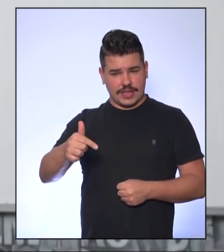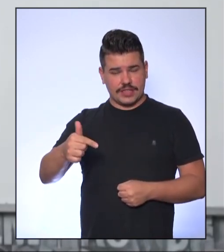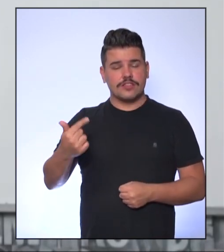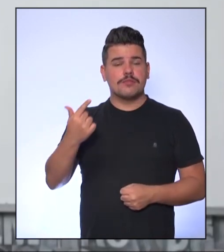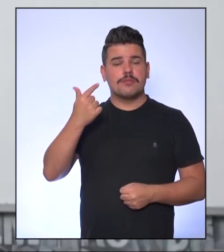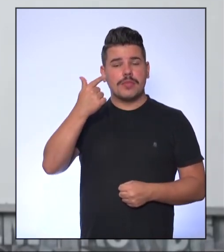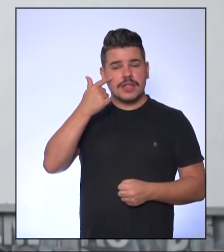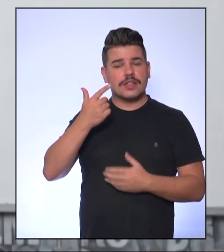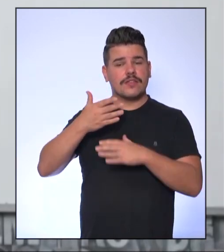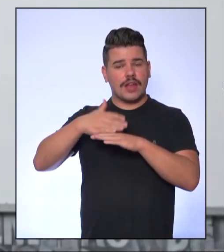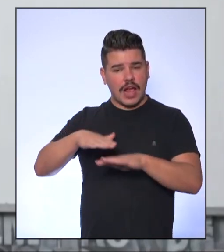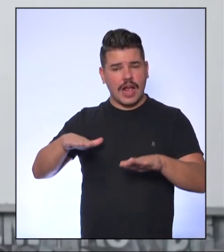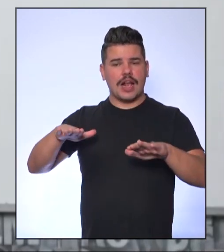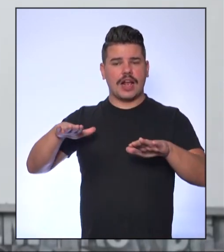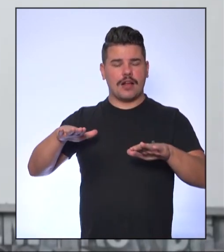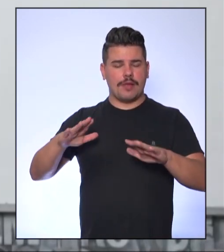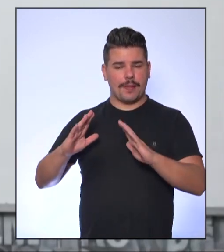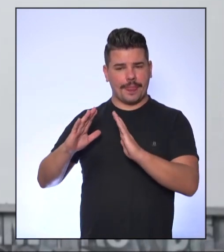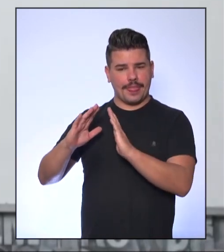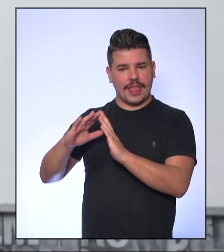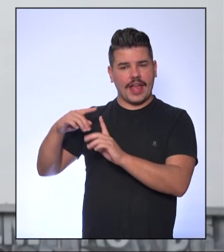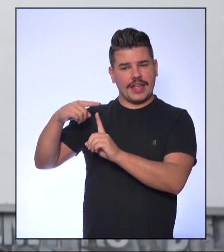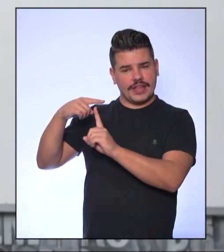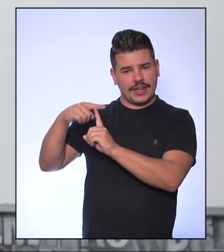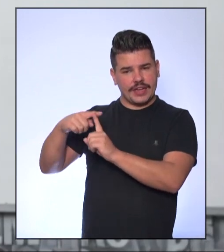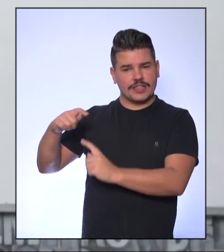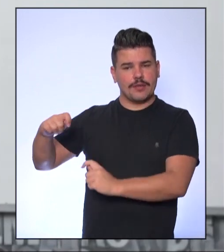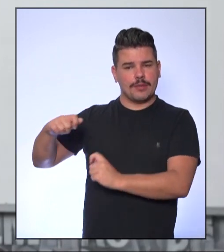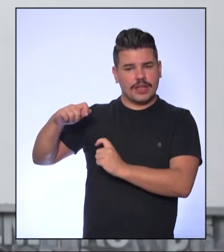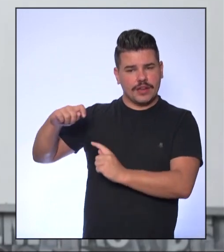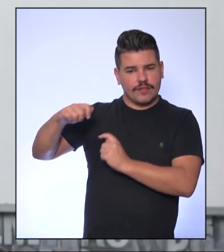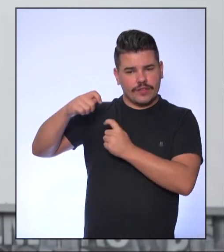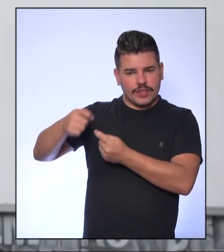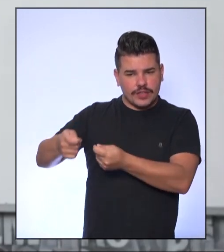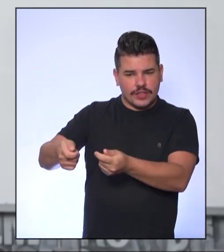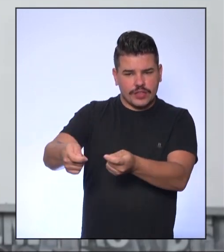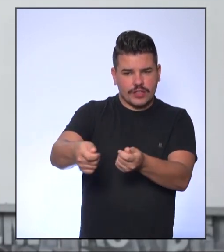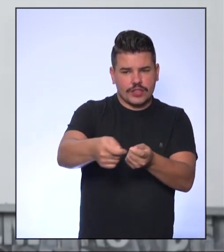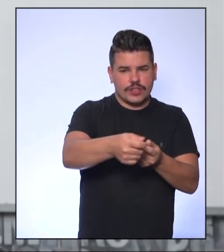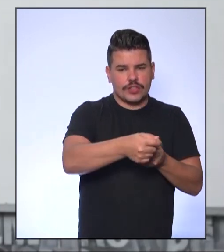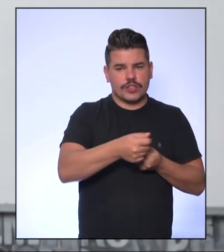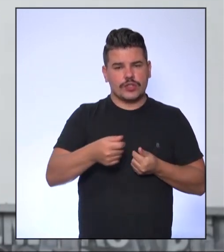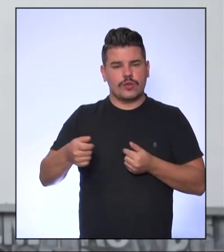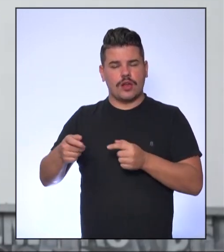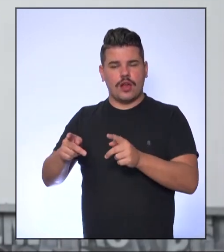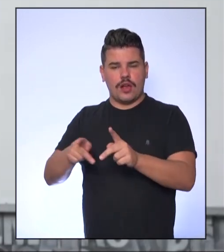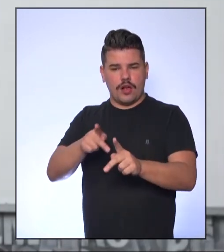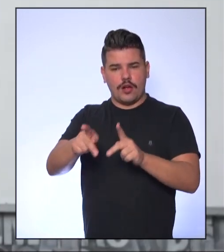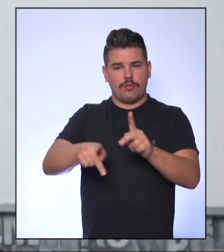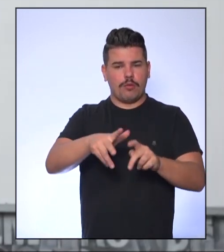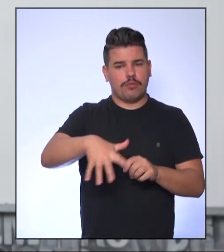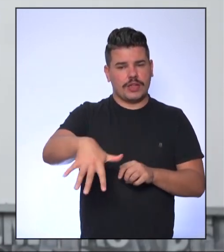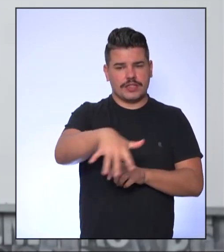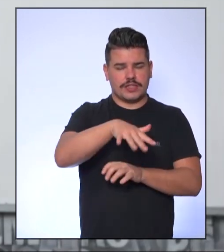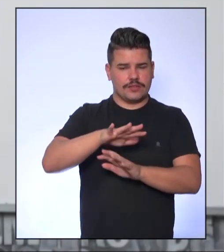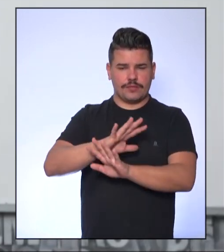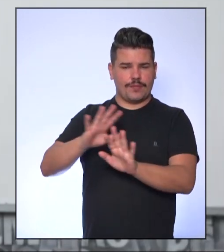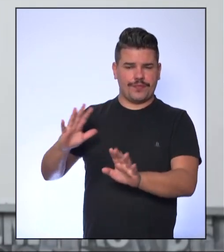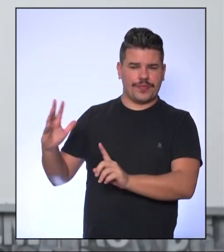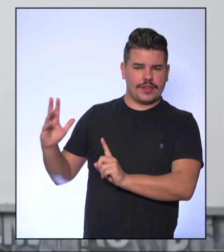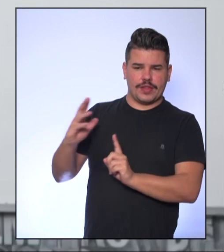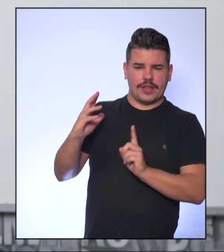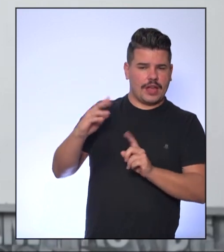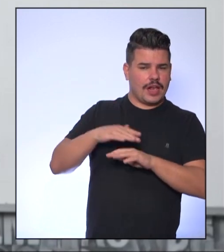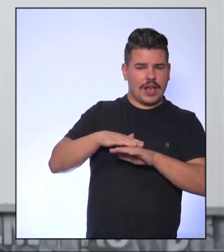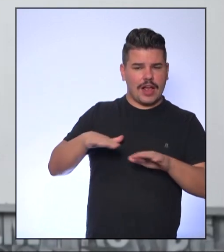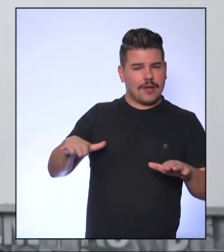fim dos benefícios da igreja perante a população. Eu quero apenas a fé. A reforma